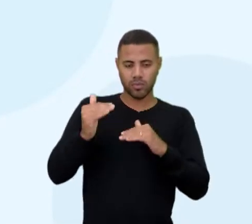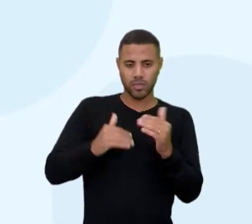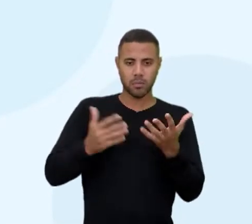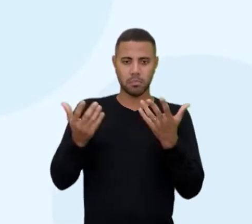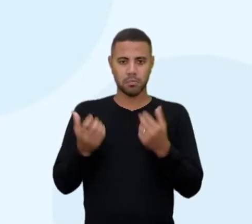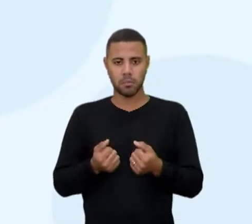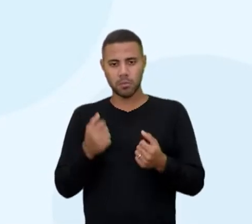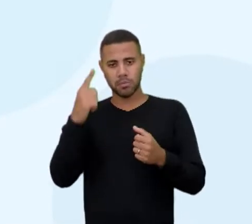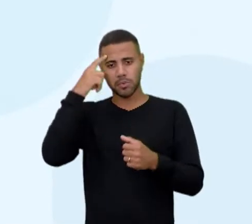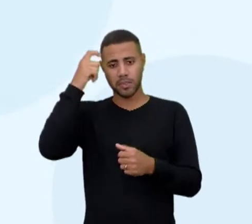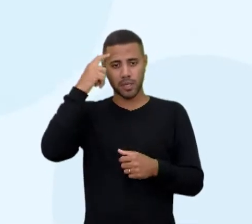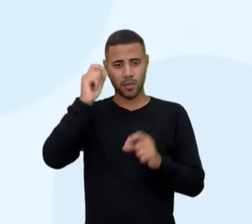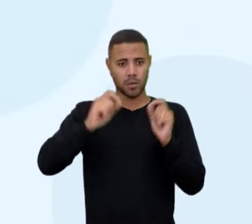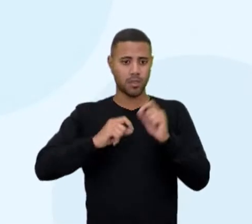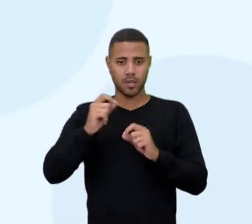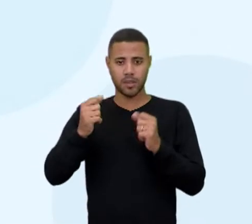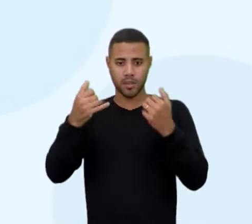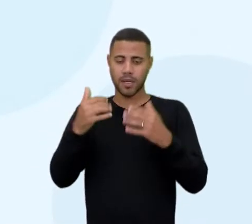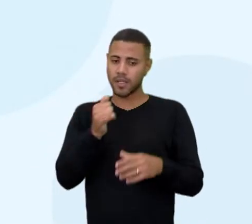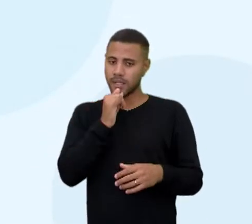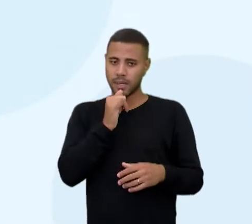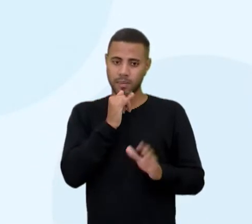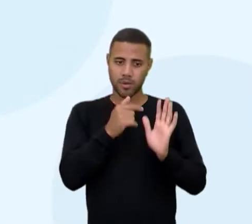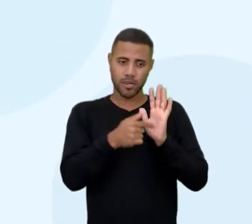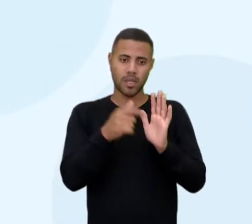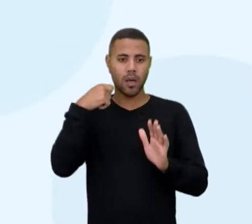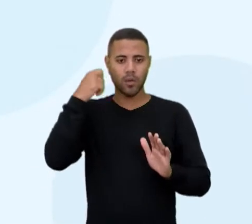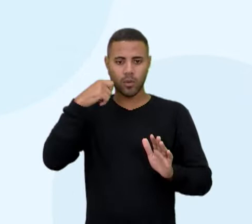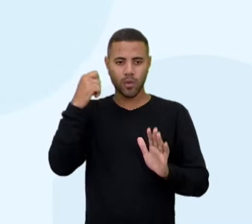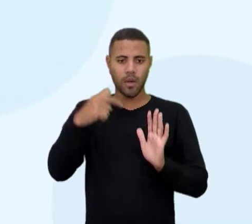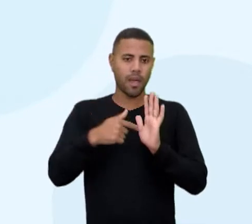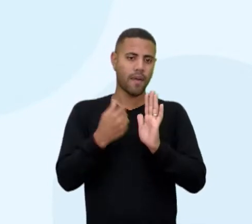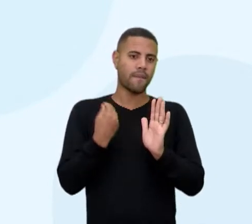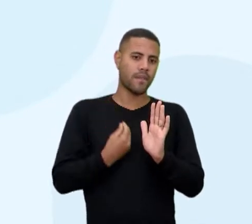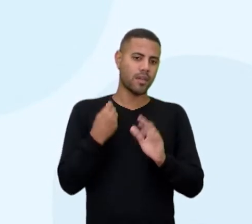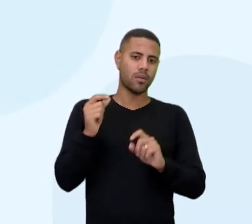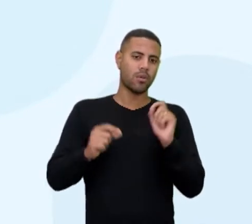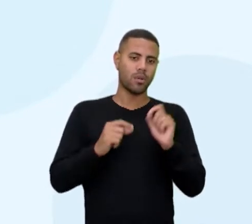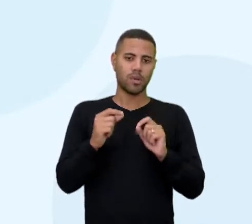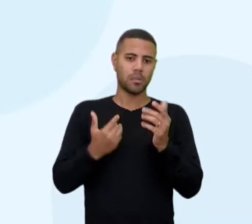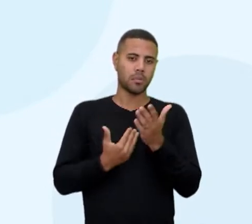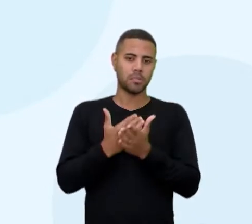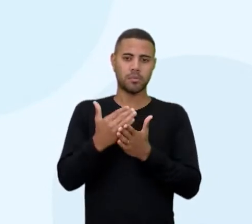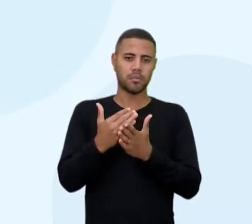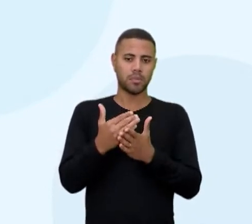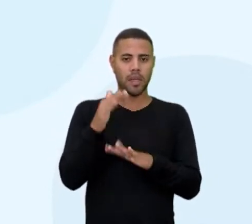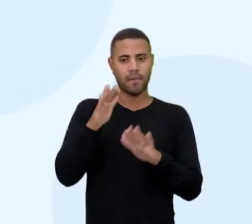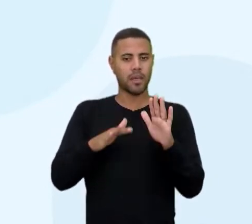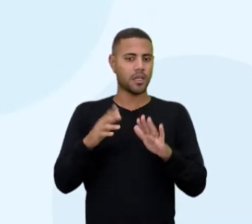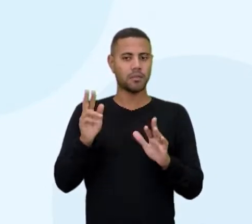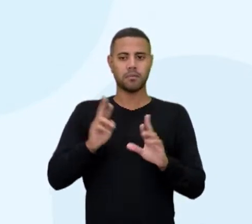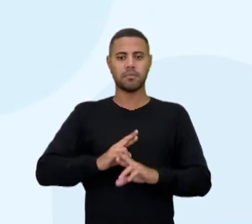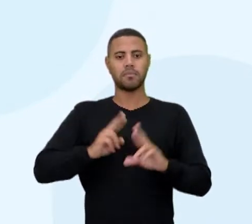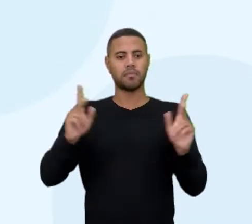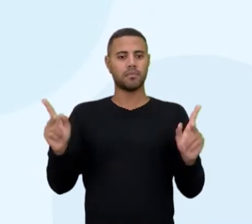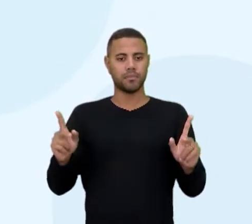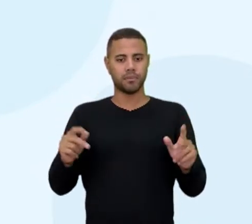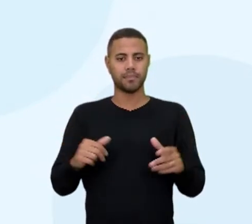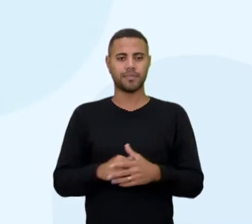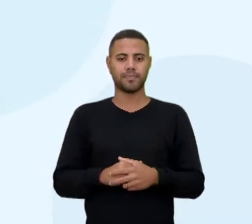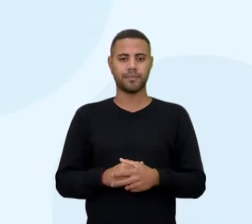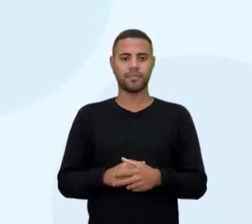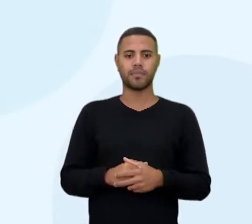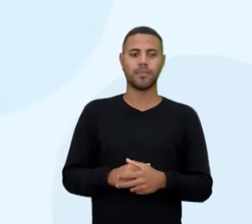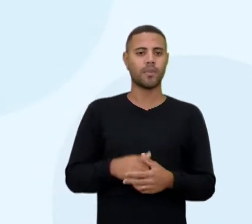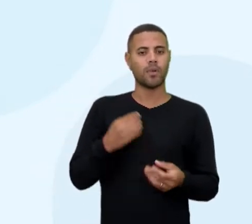Qual é a ideia? Por exemplo, o que o autor vivia e via quando ele estava produzindo, de repente não é a mesma coisa que a gente está vendo hoje, e como